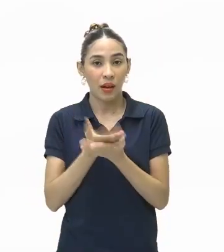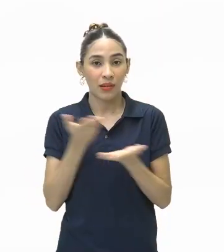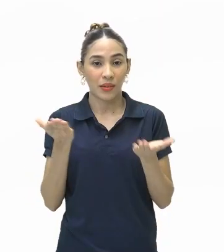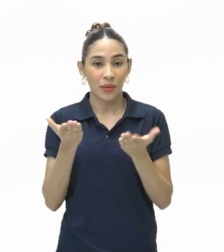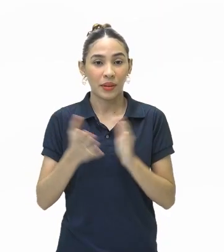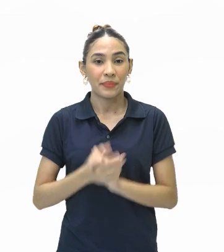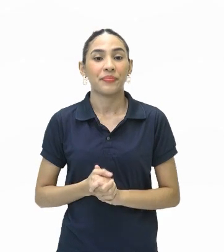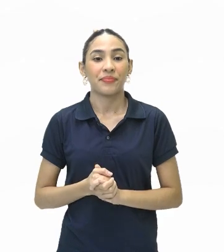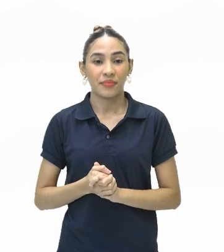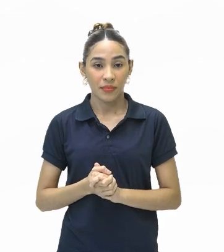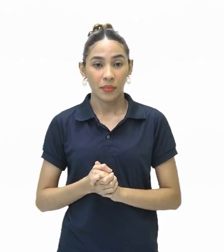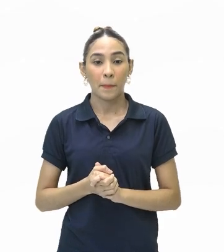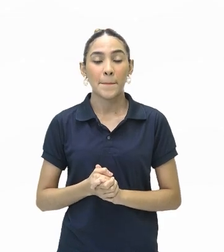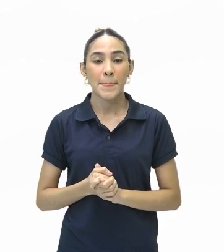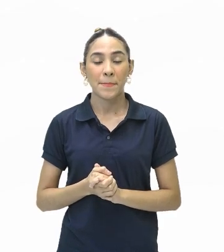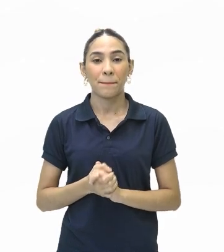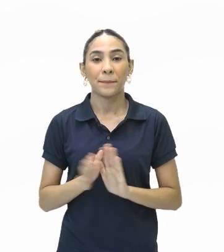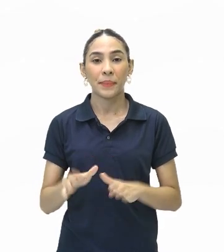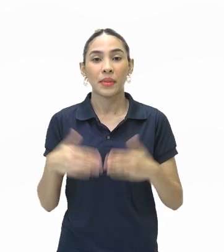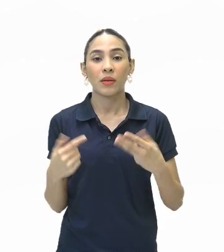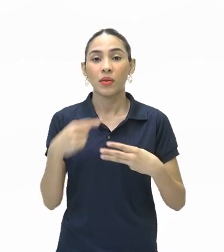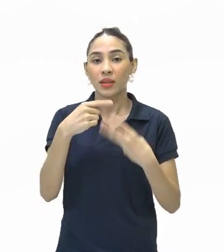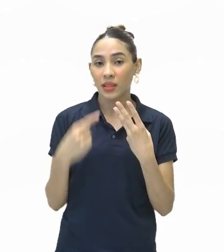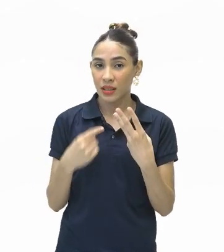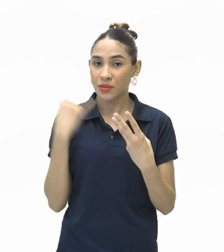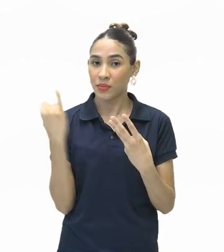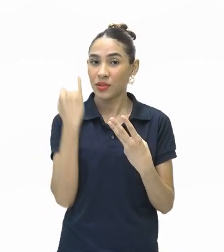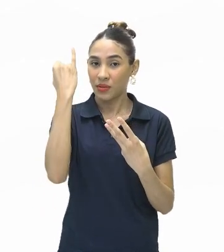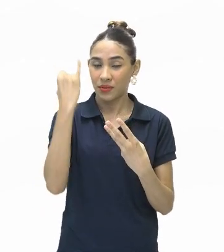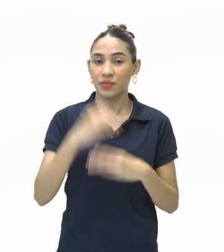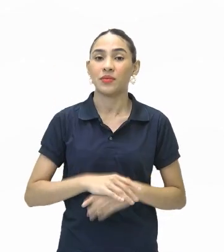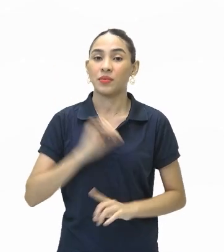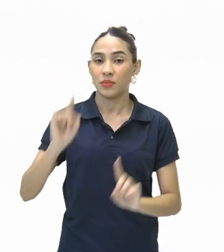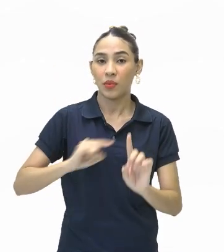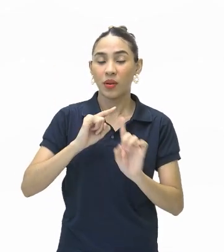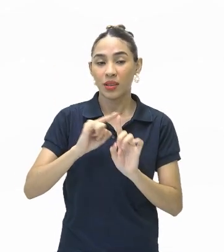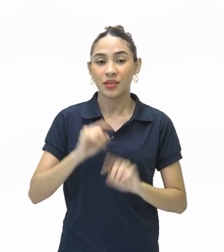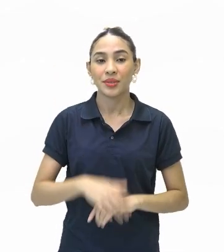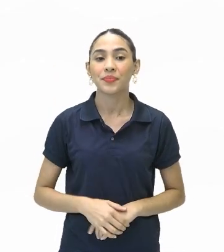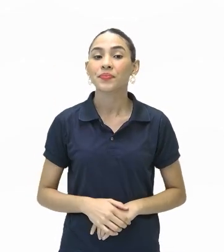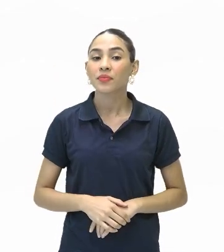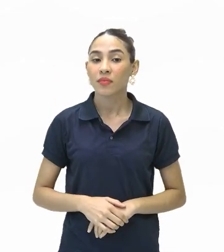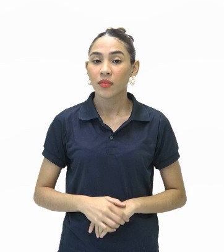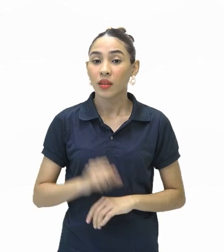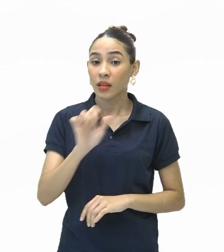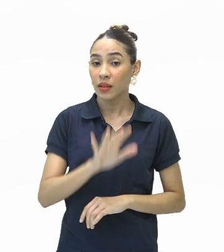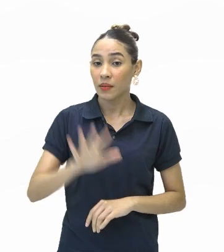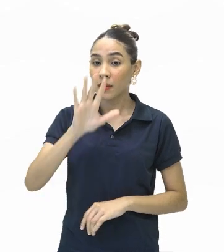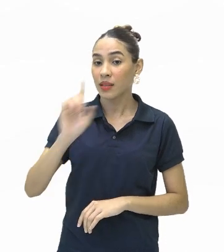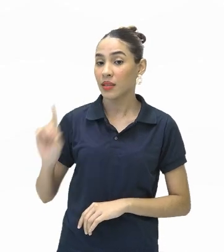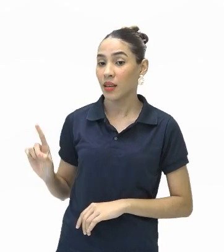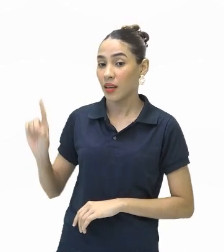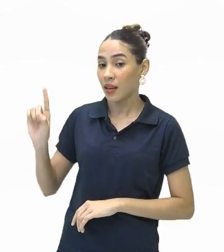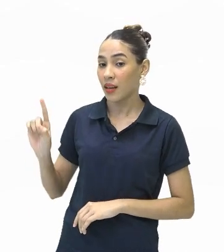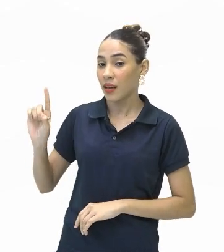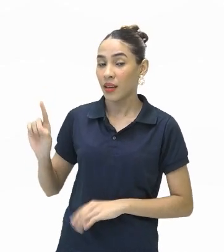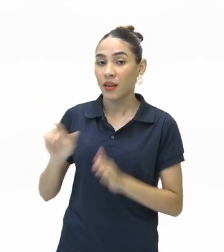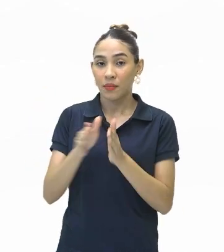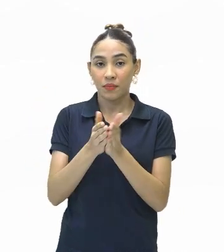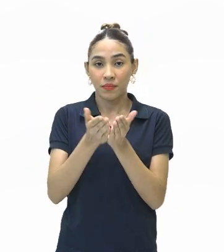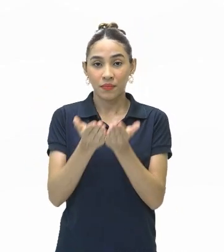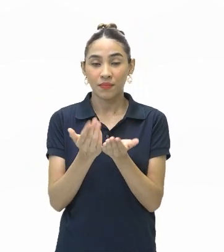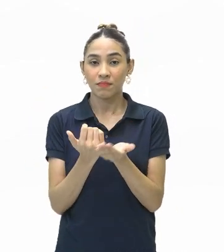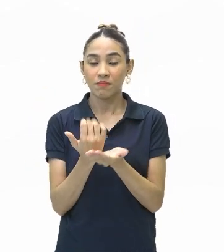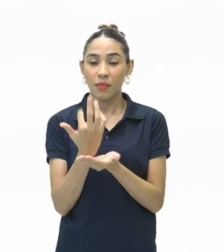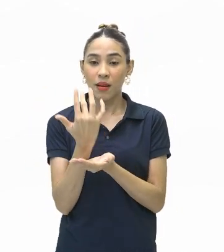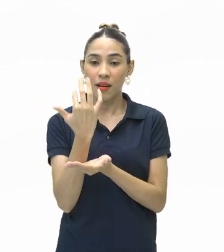aula? Então vamos lá, olha só, nós temos 3 grandes objetivos nessa aula aí. Essa imagem aí que vocês veem, ela já chama